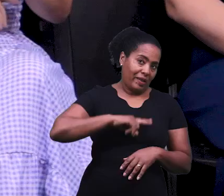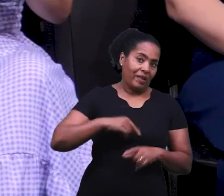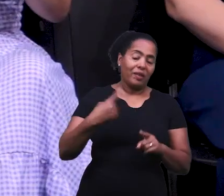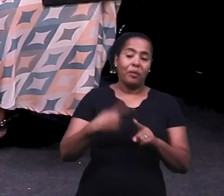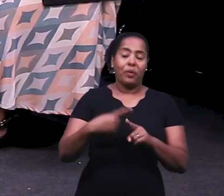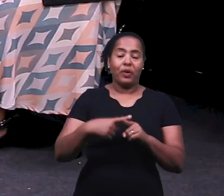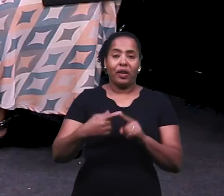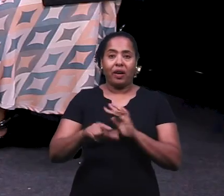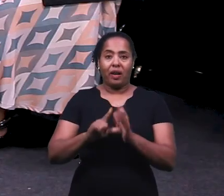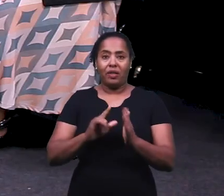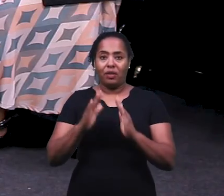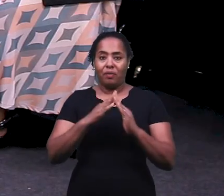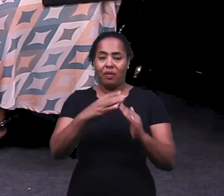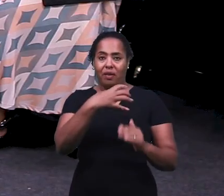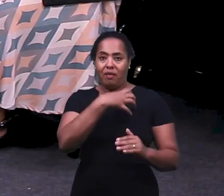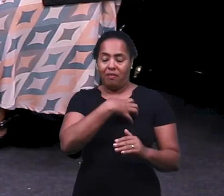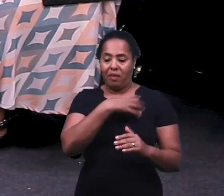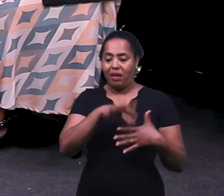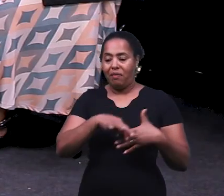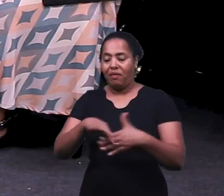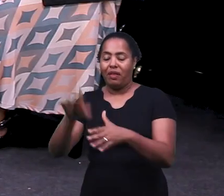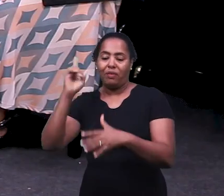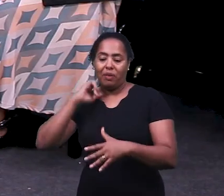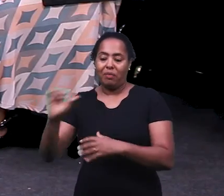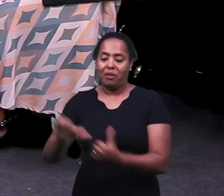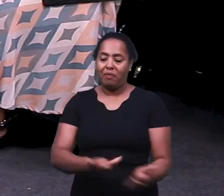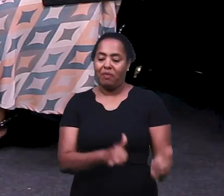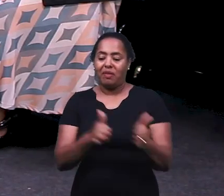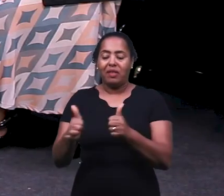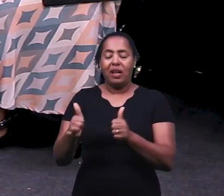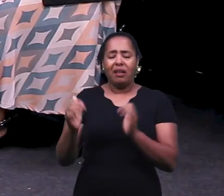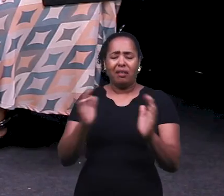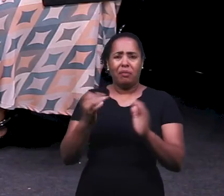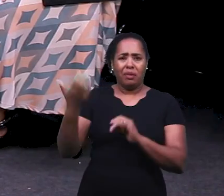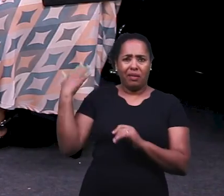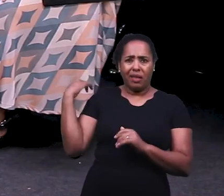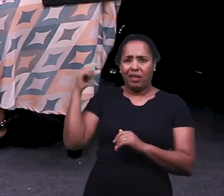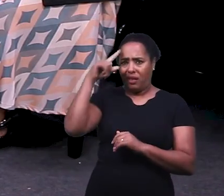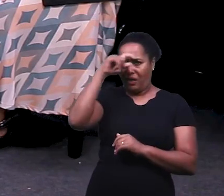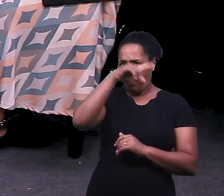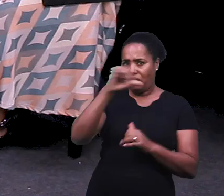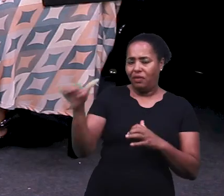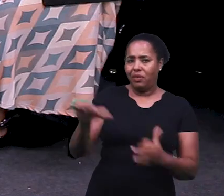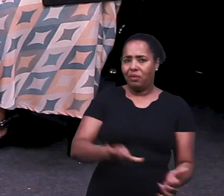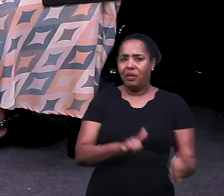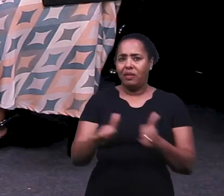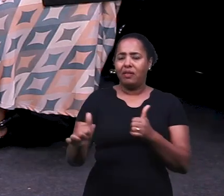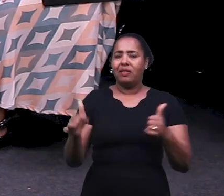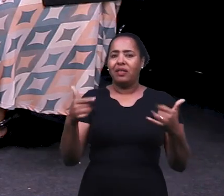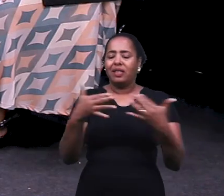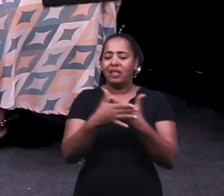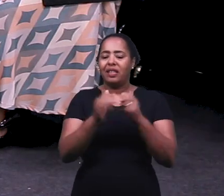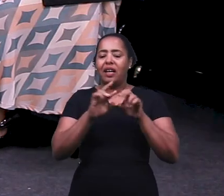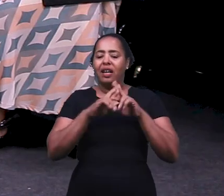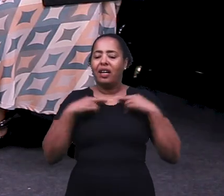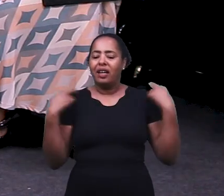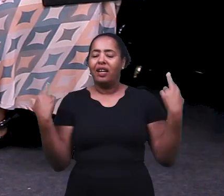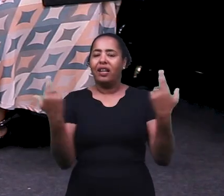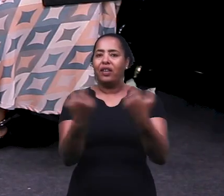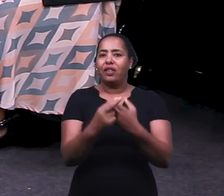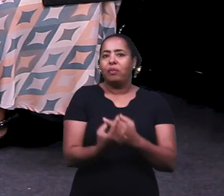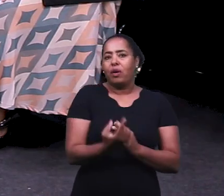pastor me levou para Minas, porque eu morava na Bahia, e ele me levou para Minas para batizar. Naquela época era muito difícil o batismo, né?